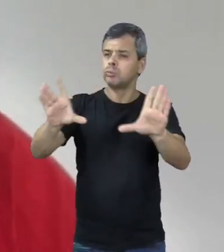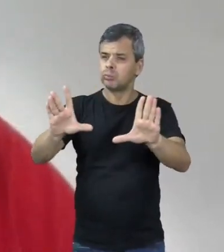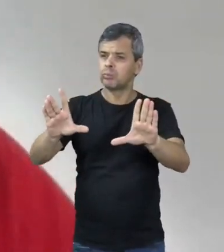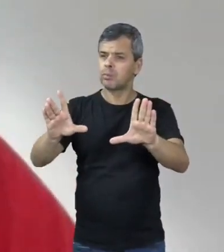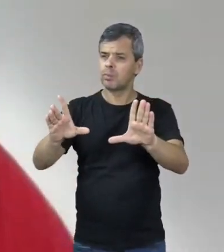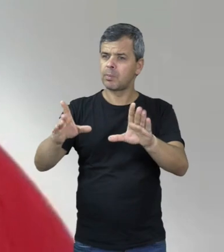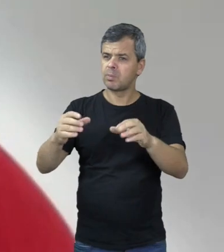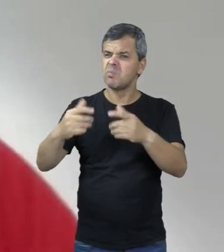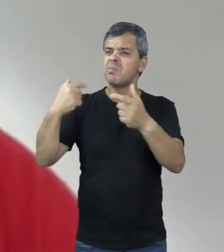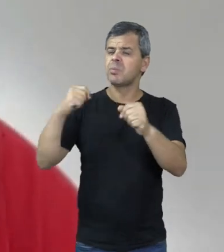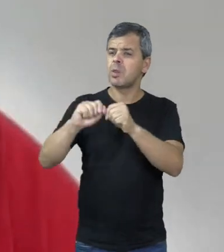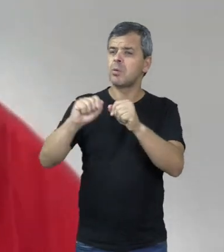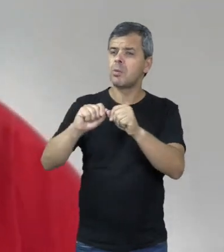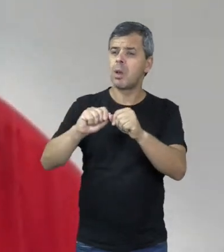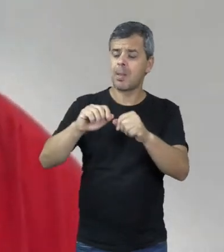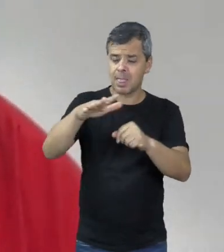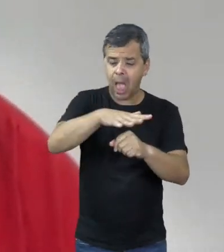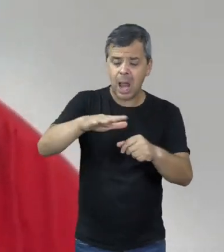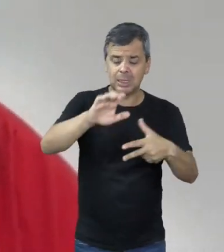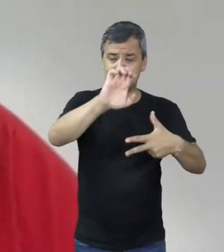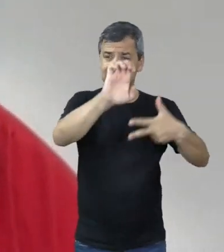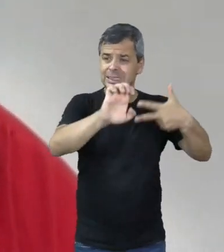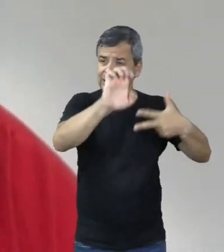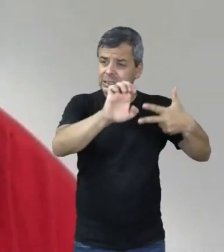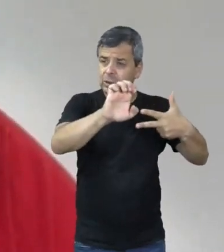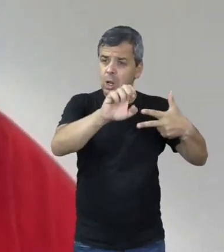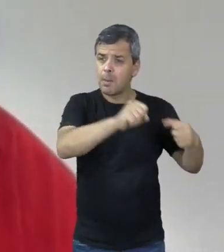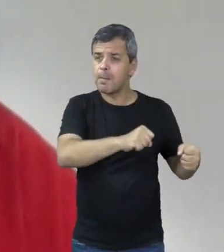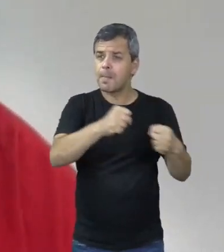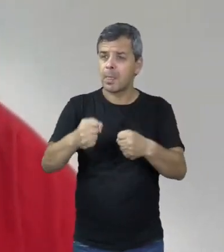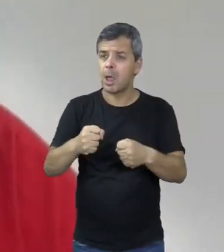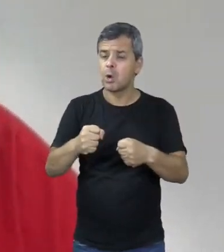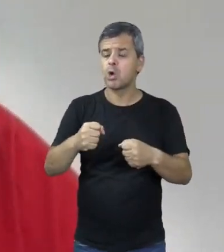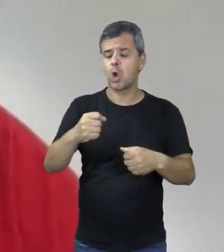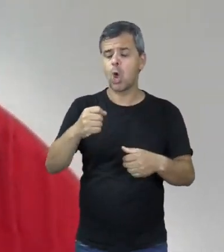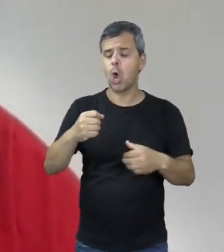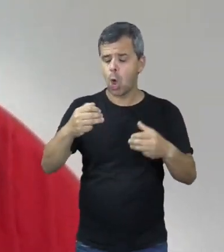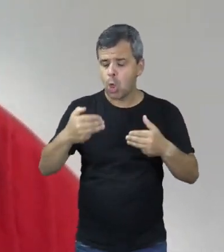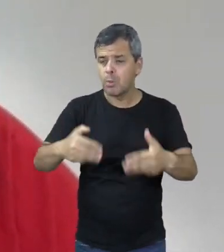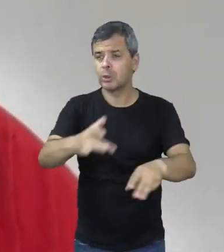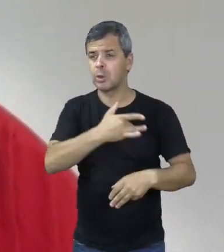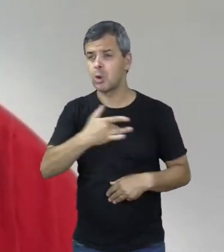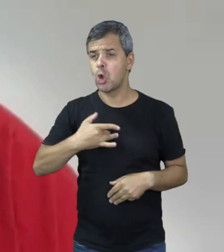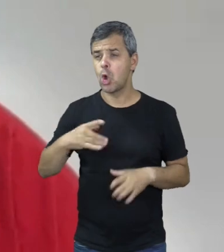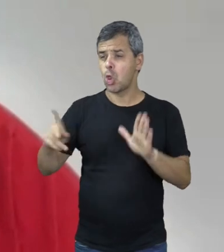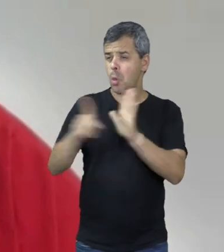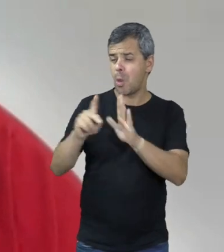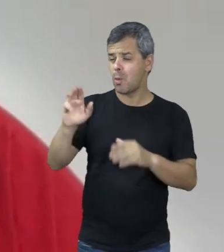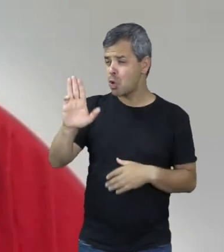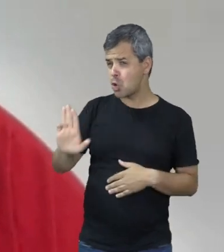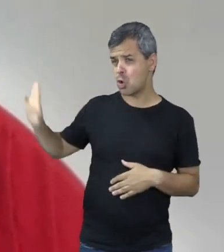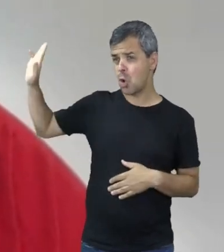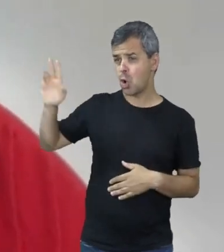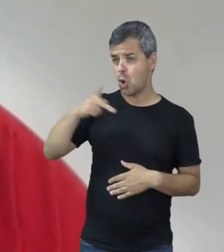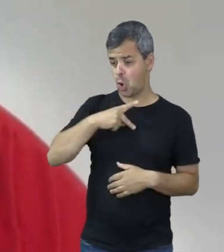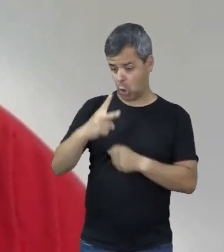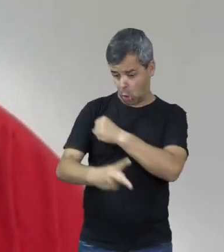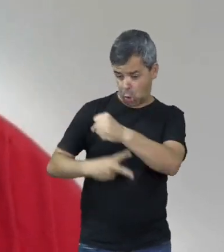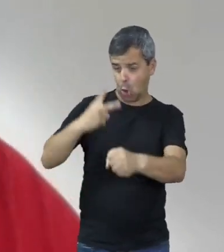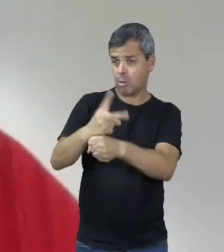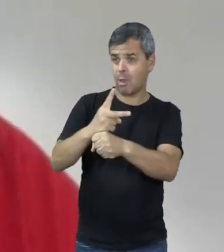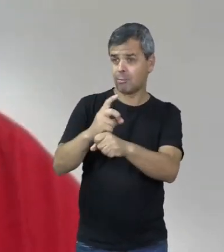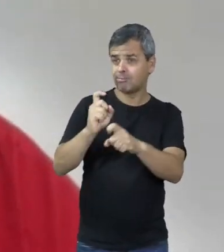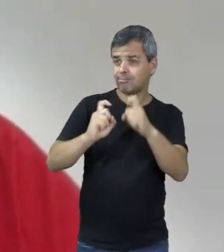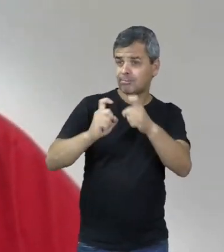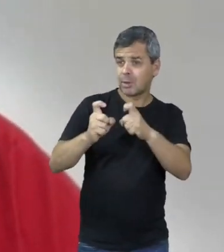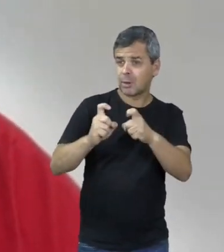agora, vamos falar do âmbito do executivo, que é onde a gente se encontra, no Ministério da Saúde, no próprio governo Lula, em 2 anos de gestão, parece